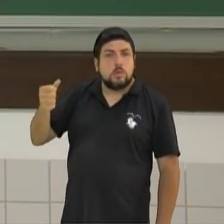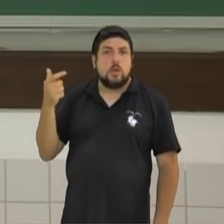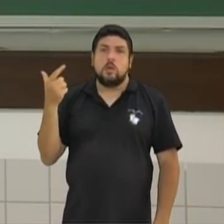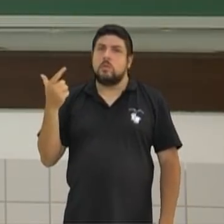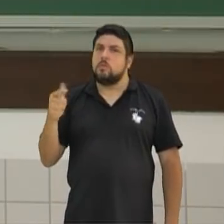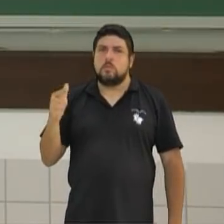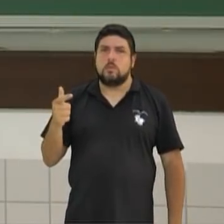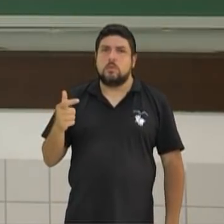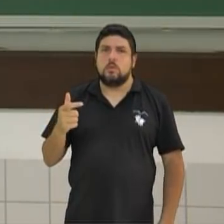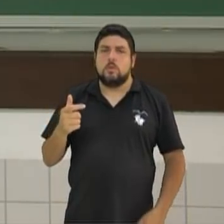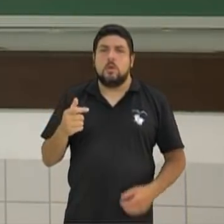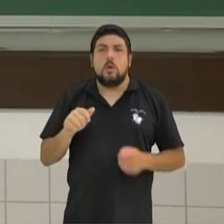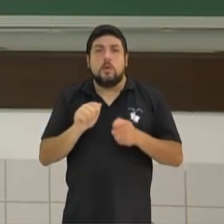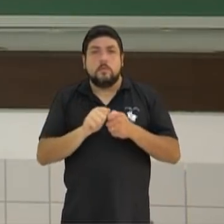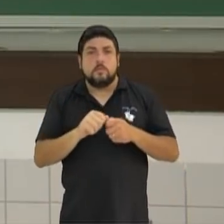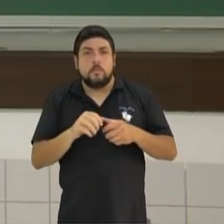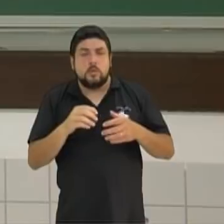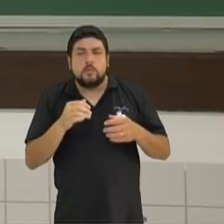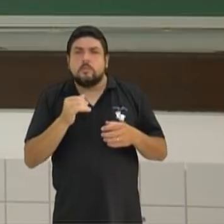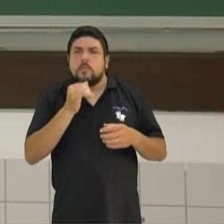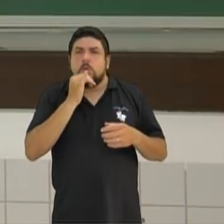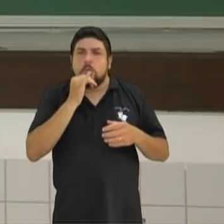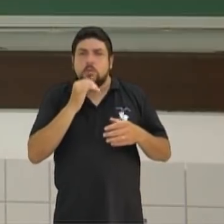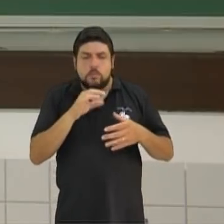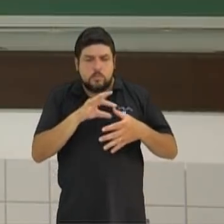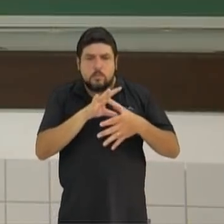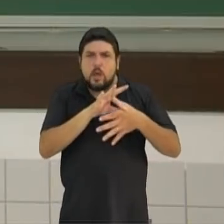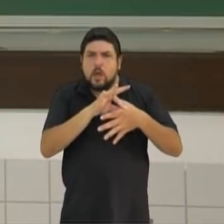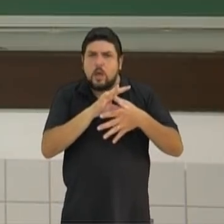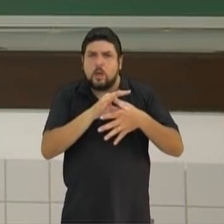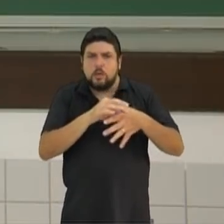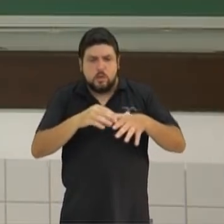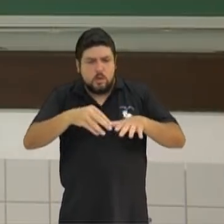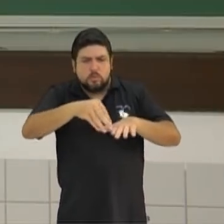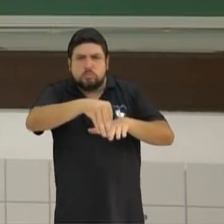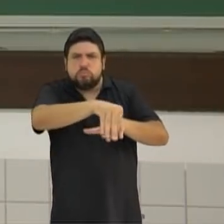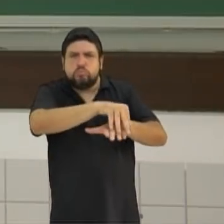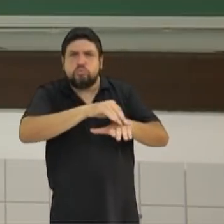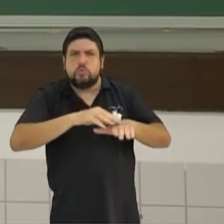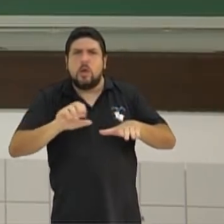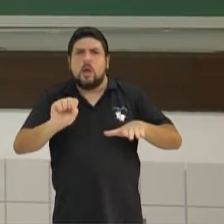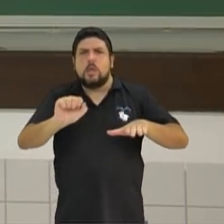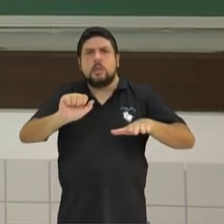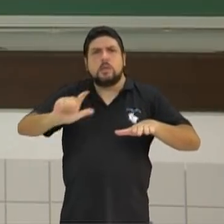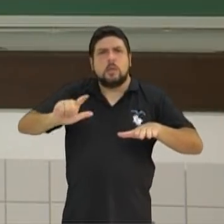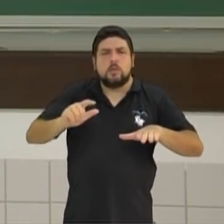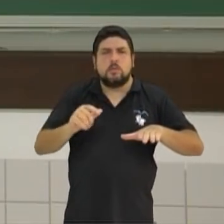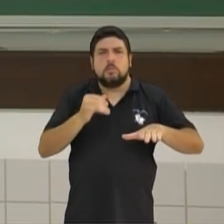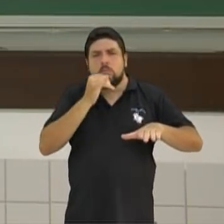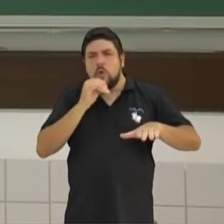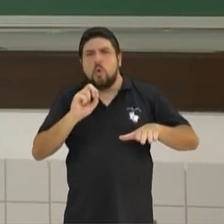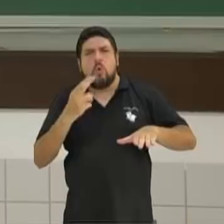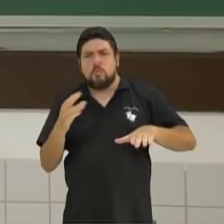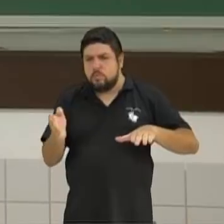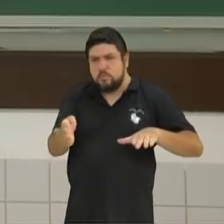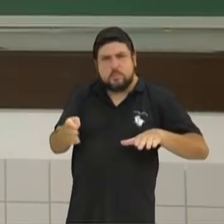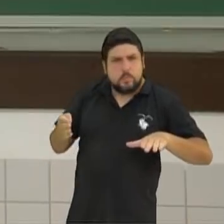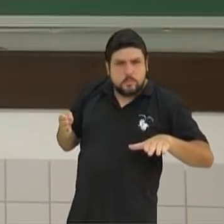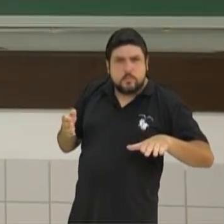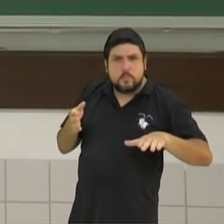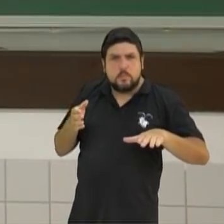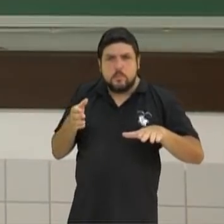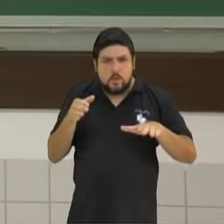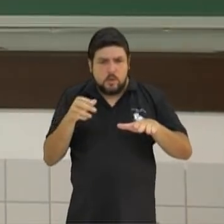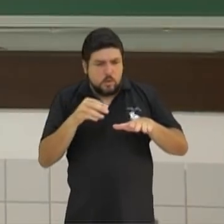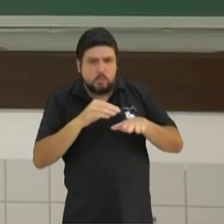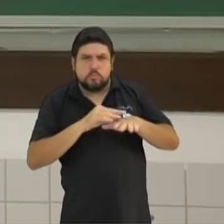conservar os alimentos. Você pegava a carne de um animal, você salgava ela, de um peixe, por exemplo, bacalhau, você salgava para conservar, você